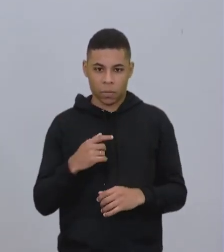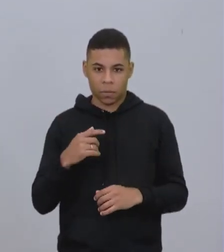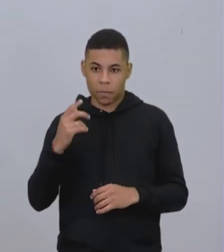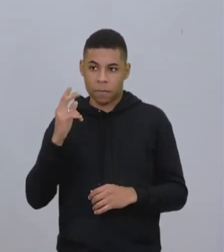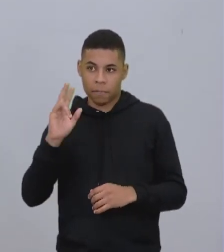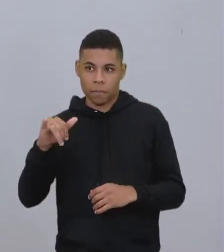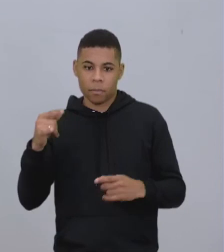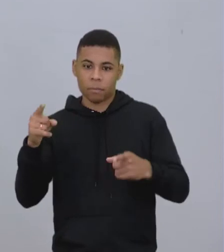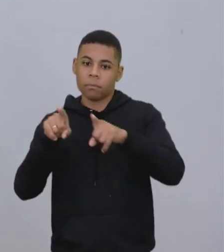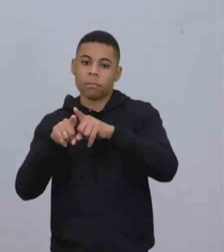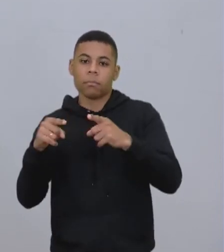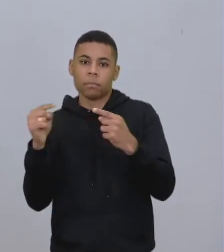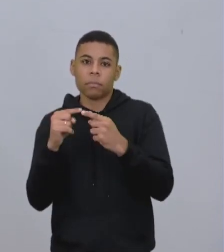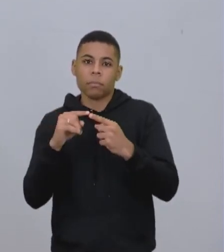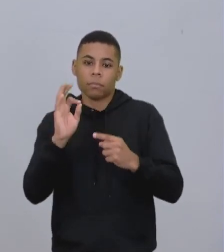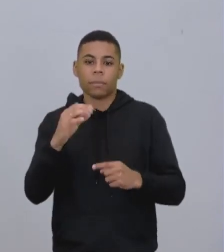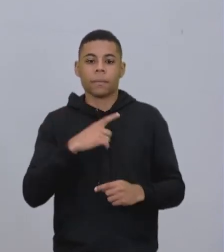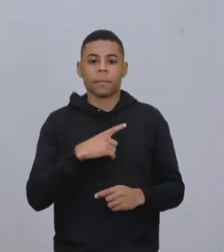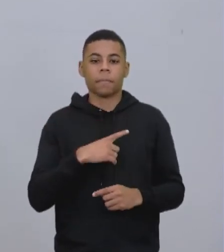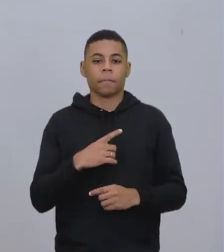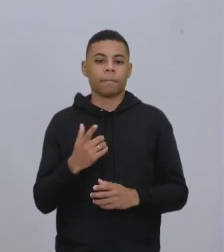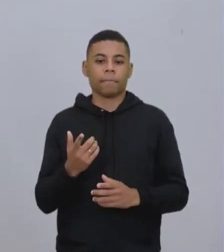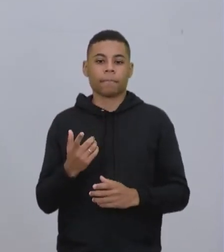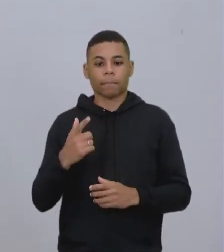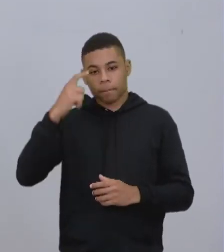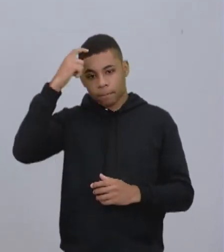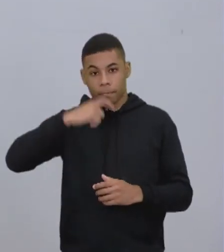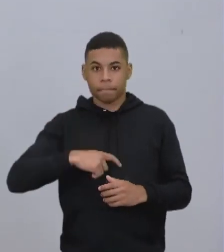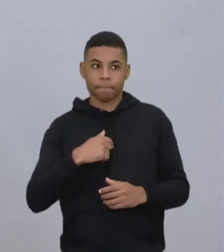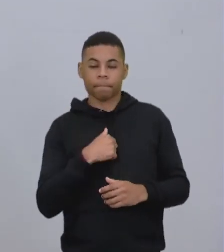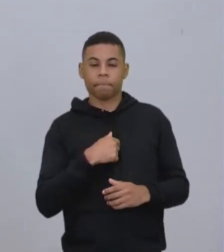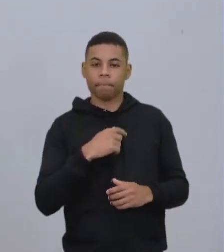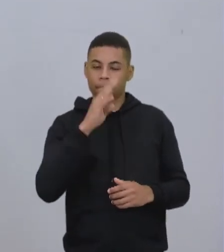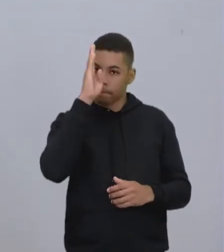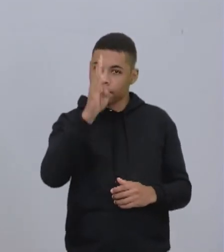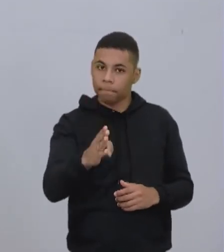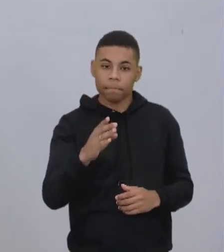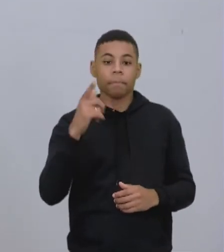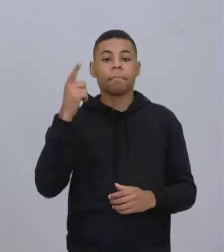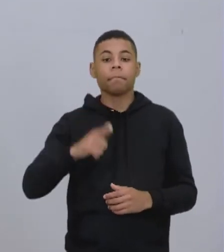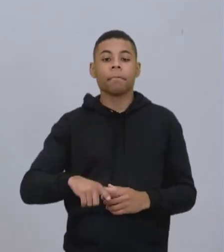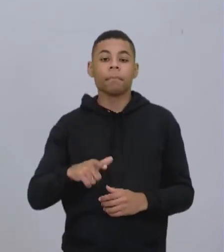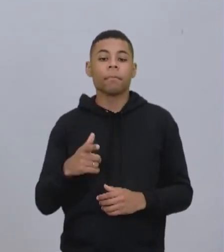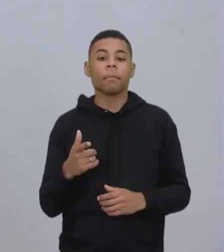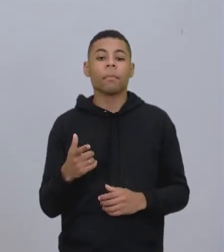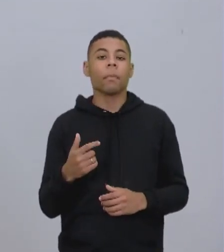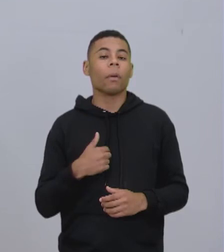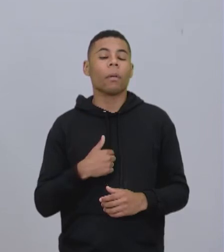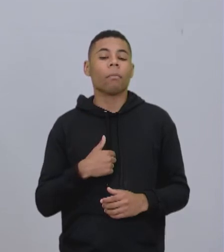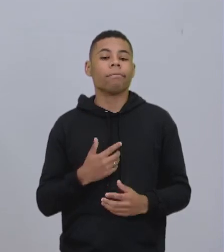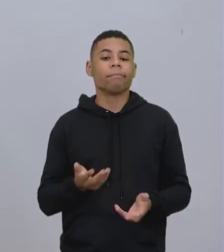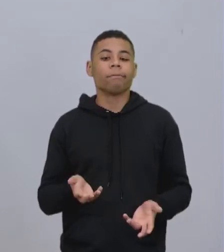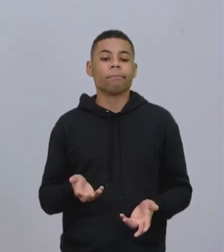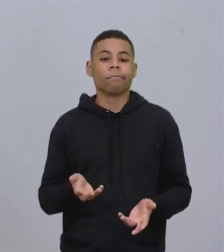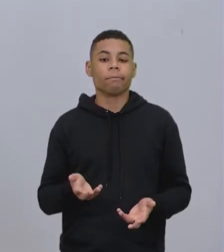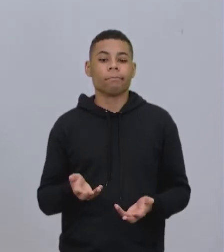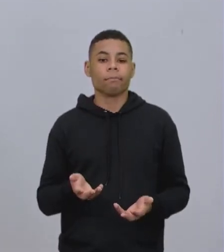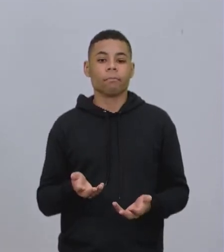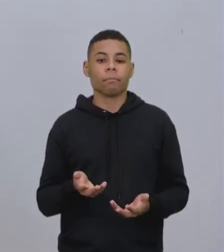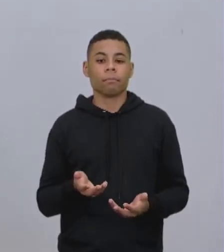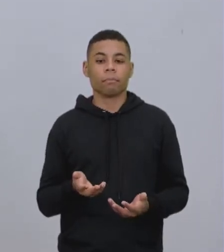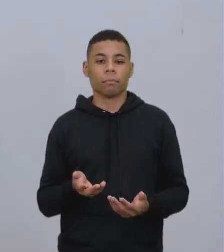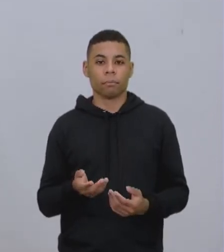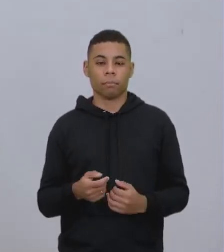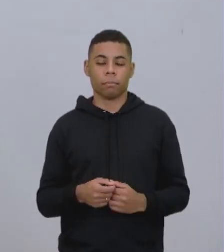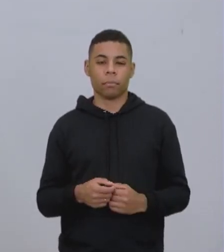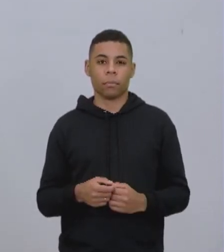veicular, né? Realmente existe um link. Ser objetivo, Ser né? objetivo e também ter um